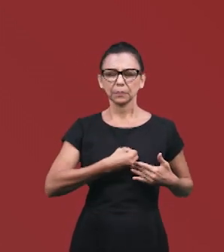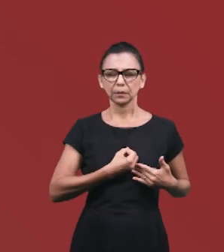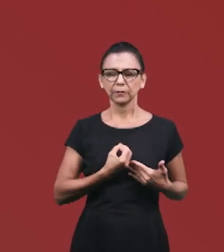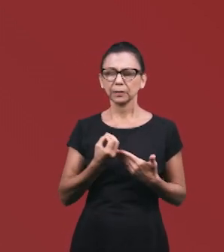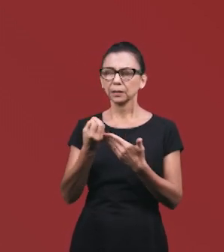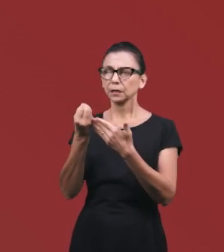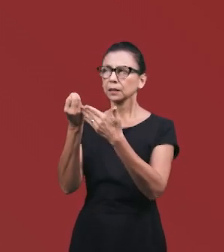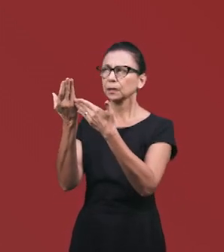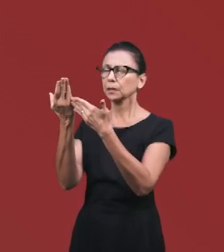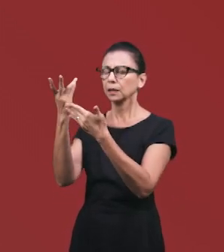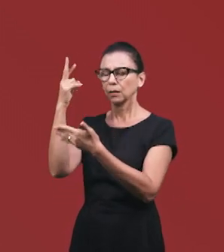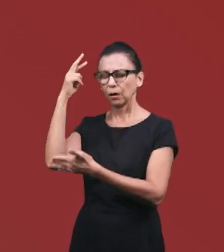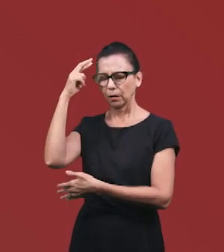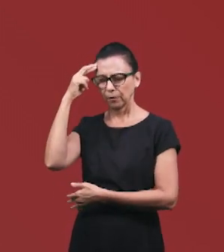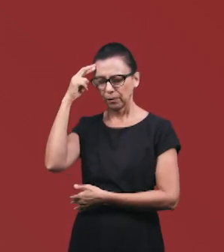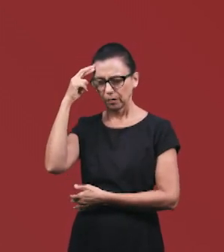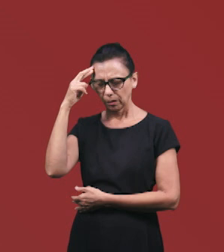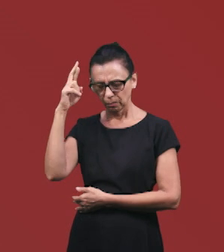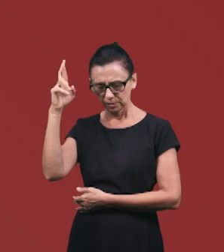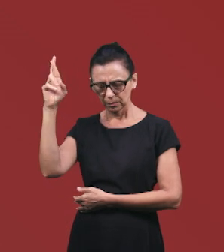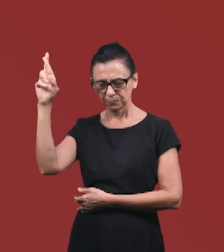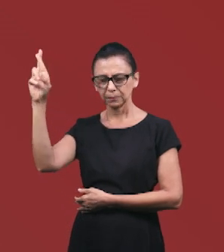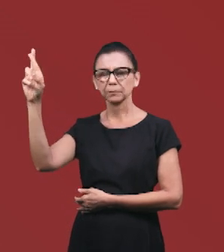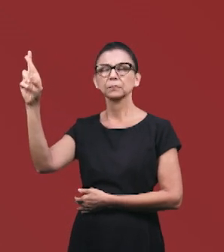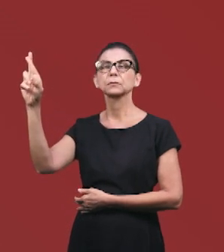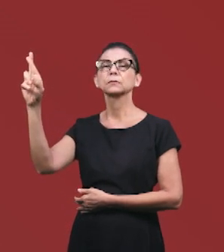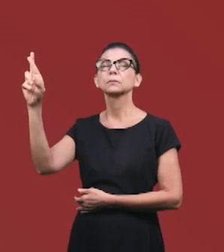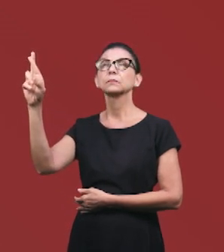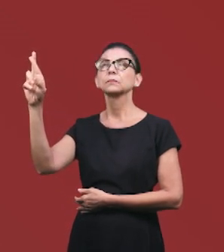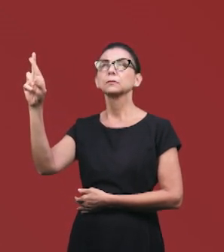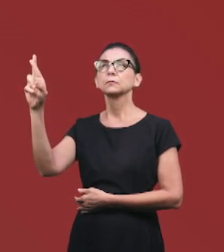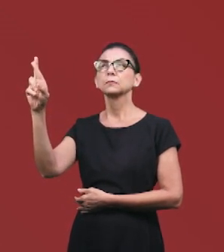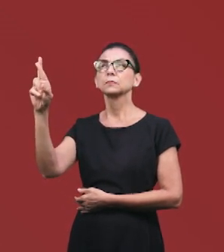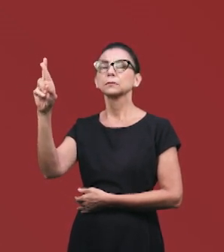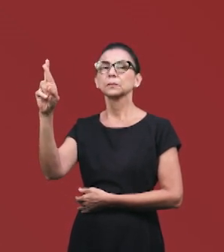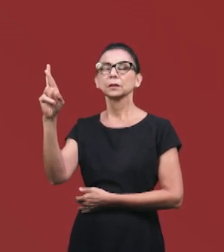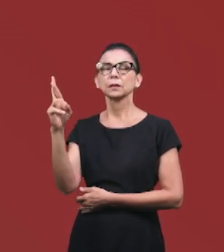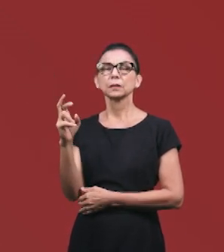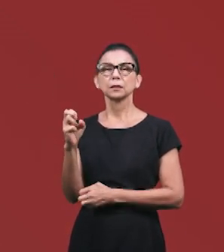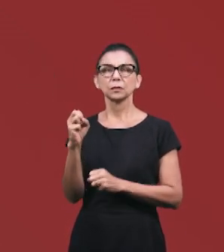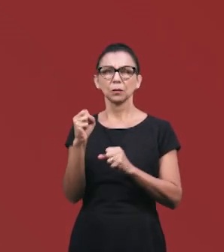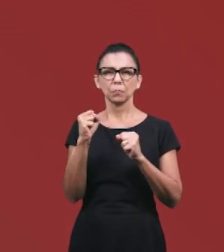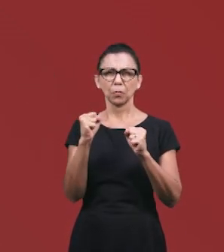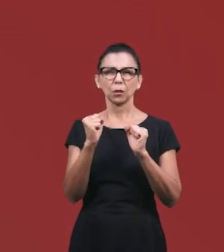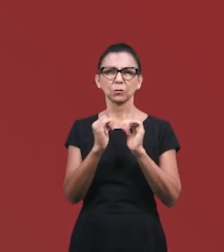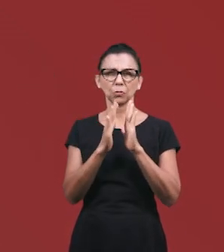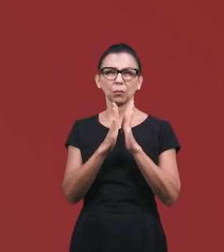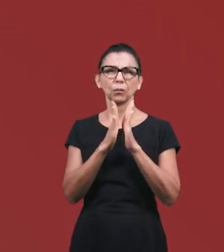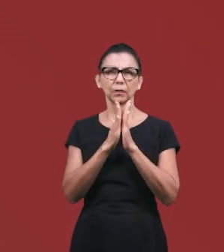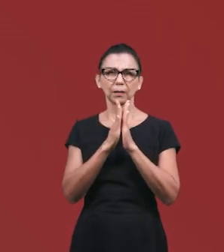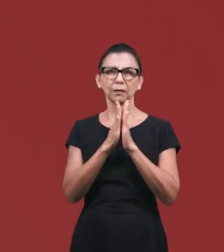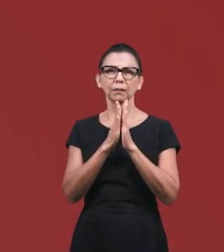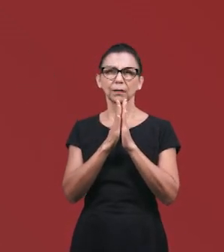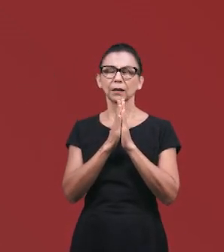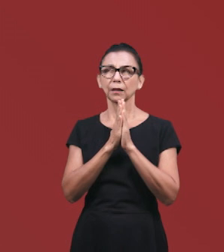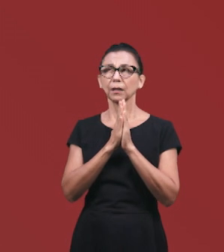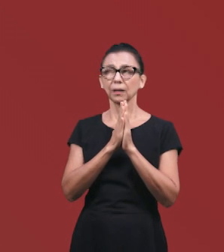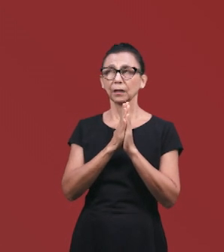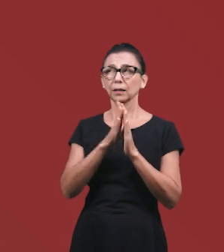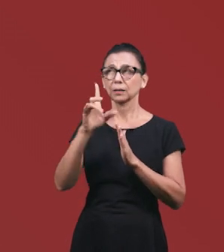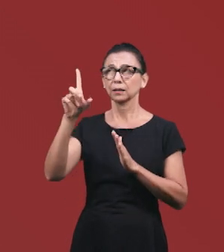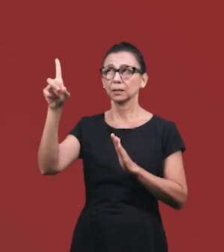colocar minha vida sobre o altar. Então sei que posso orar e